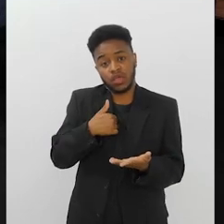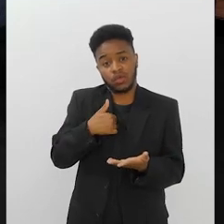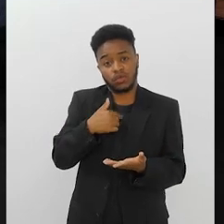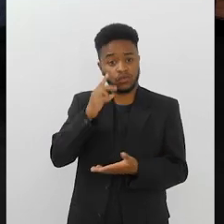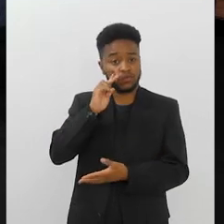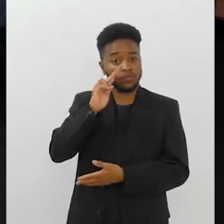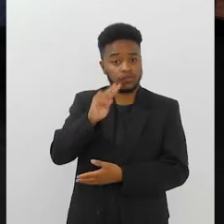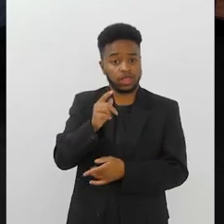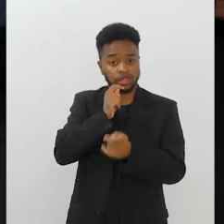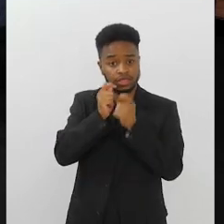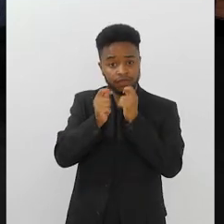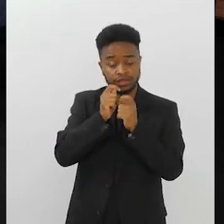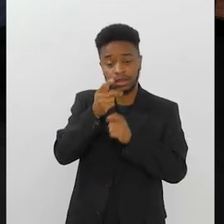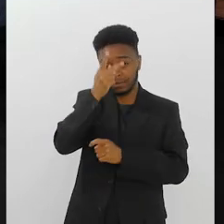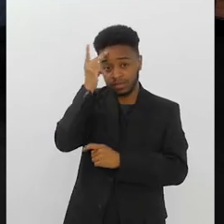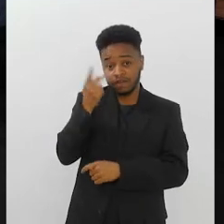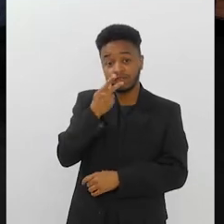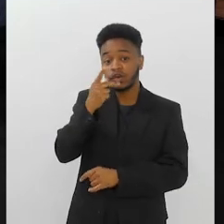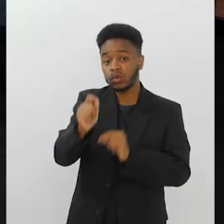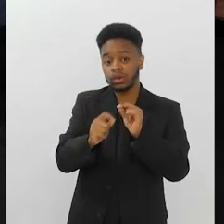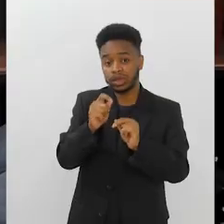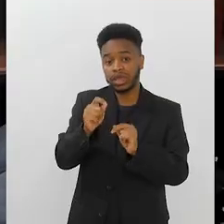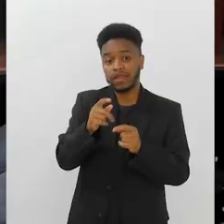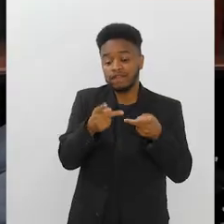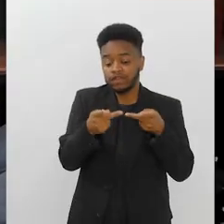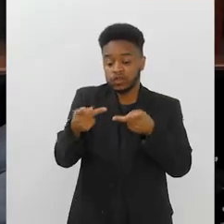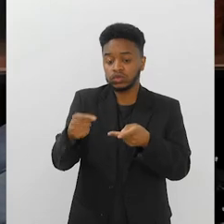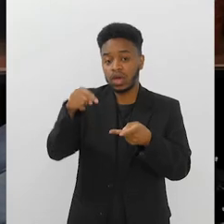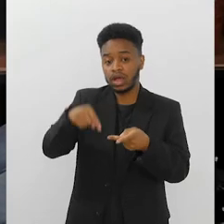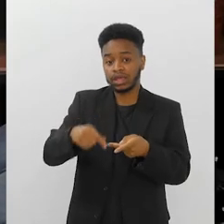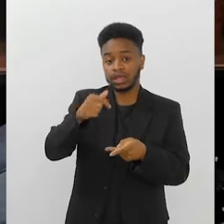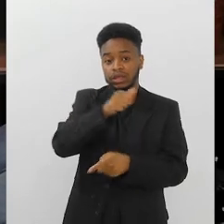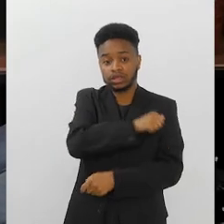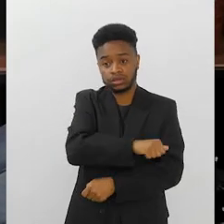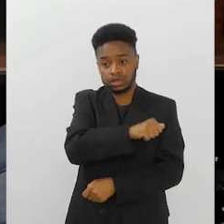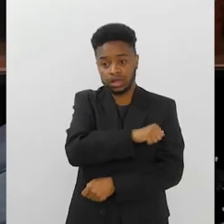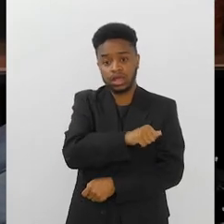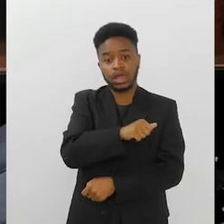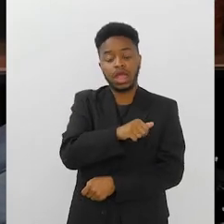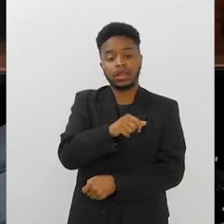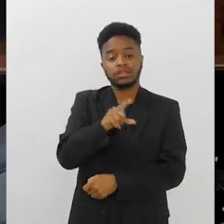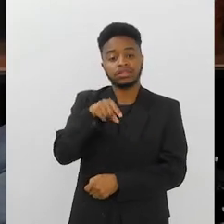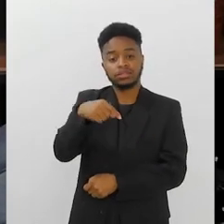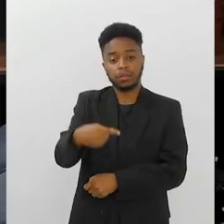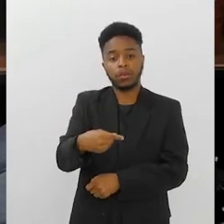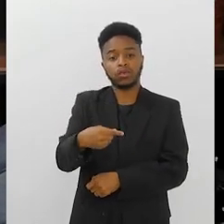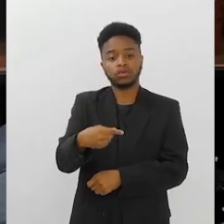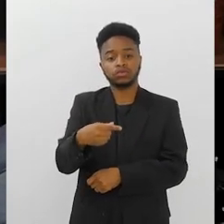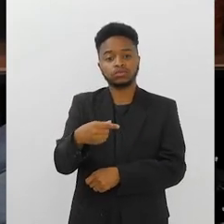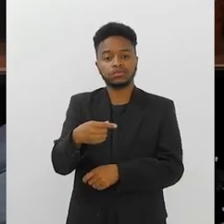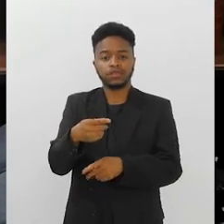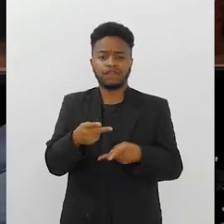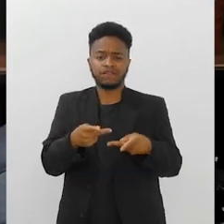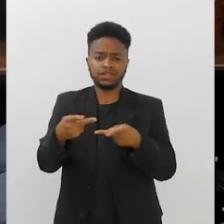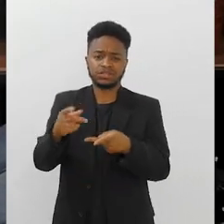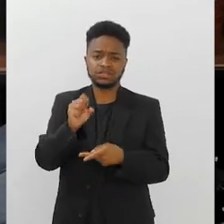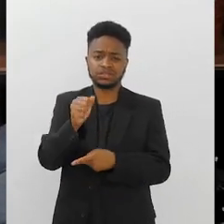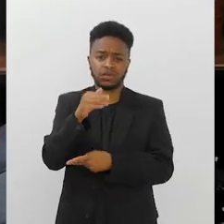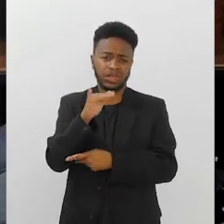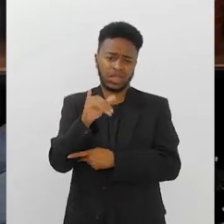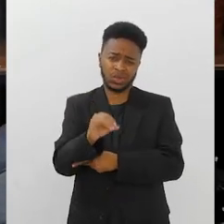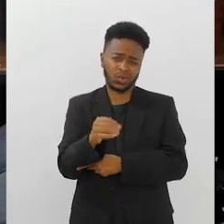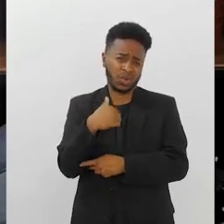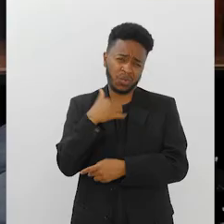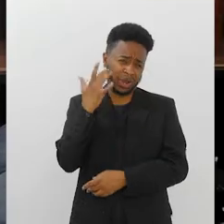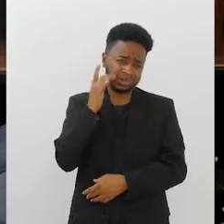eu no dia do Zé Pelintra vi essa entrevista quando a pessoa disse que ele veio no Rio foi na Lapa E aí foi no ensaio de Salgueiro e ele gostou